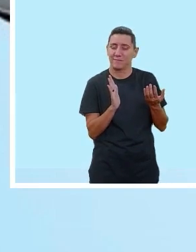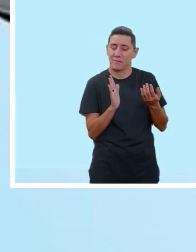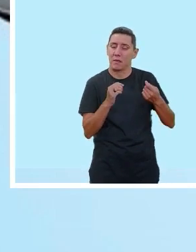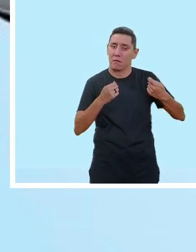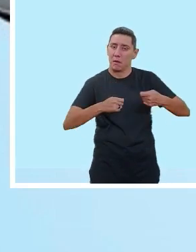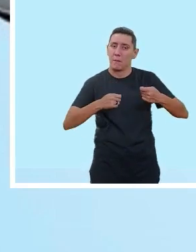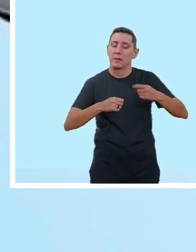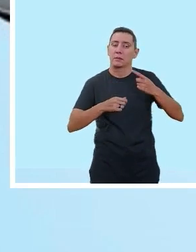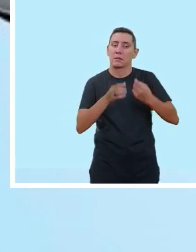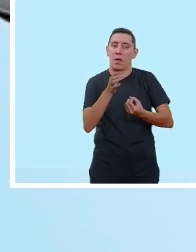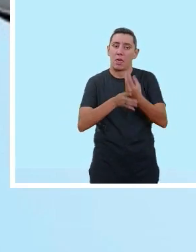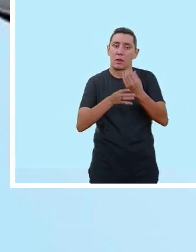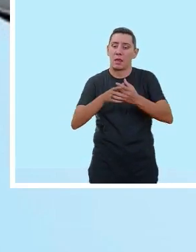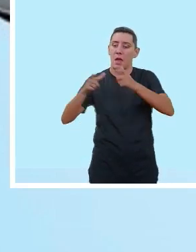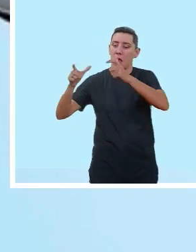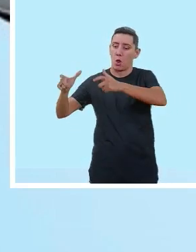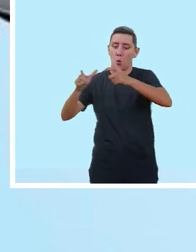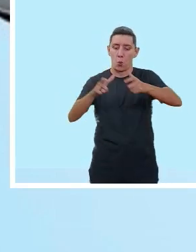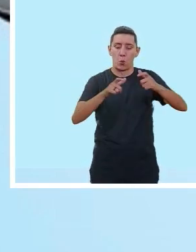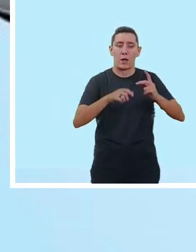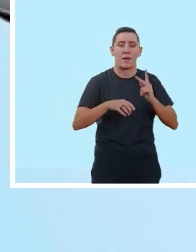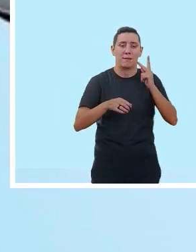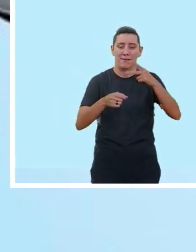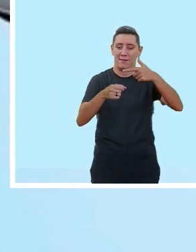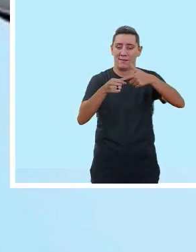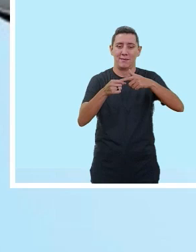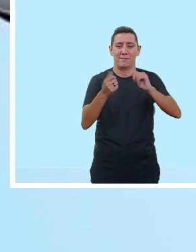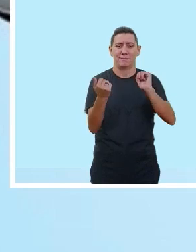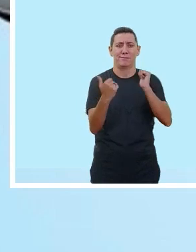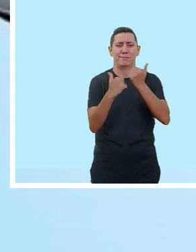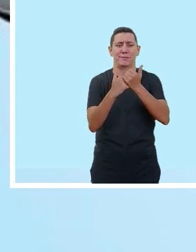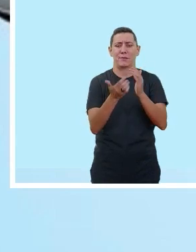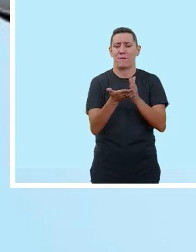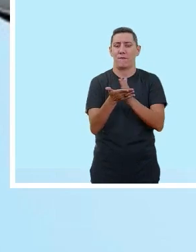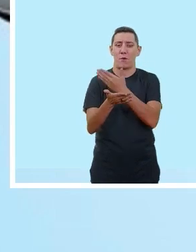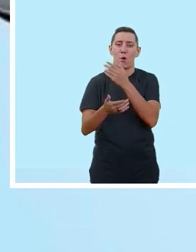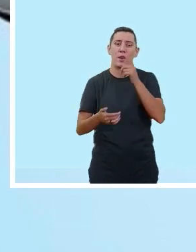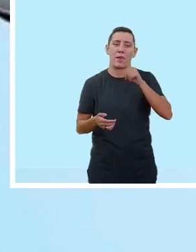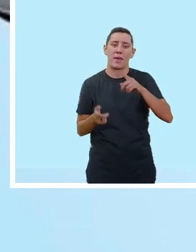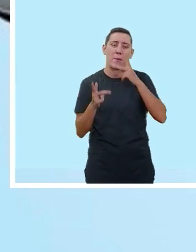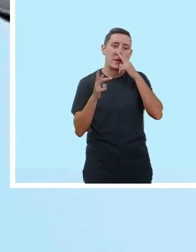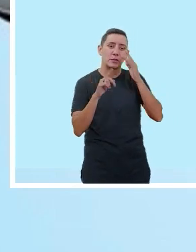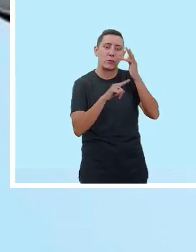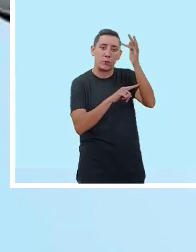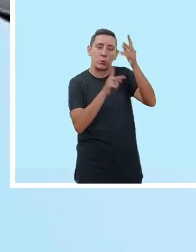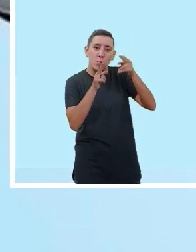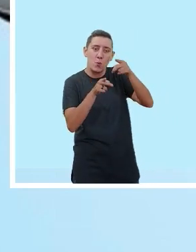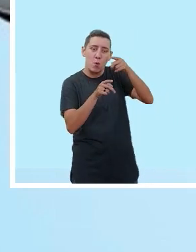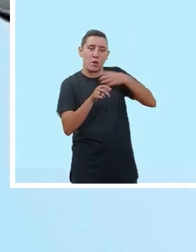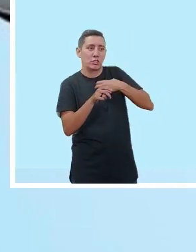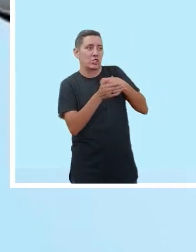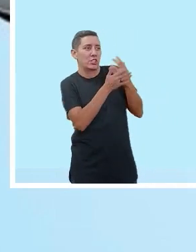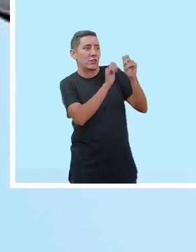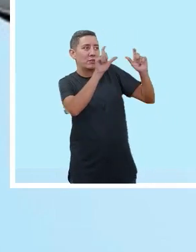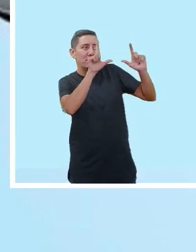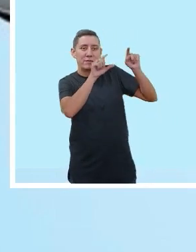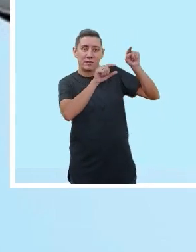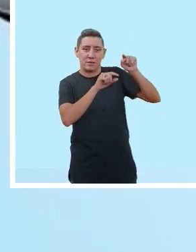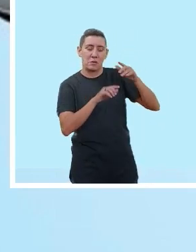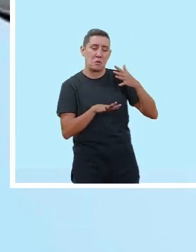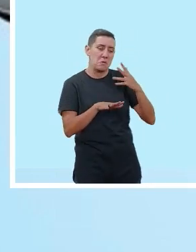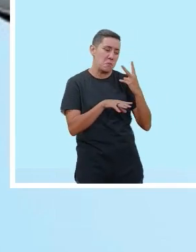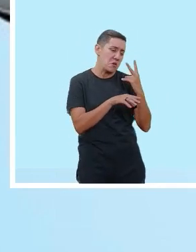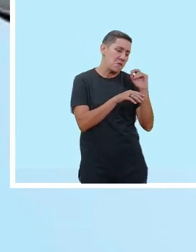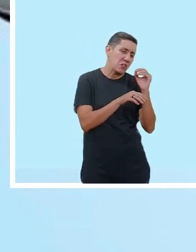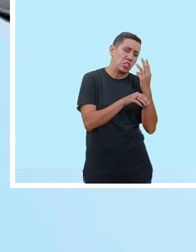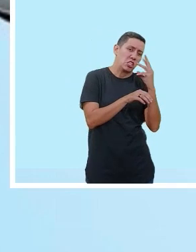de carros elétricos, né? Então, esse tipo de imagem, ela vai ser muito comum no futuro, né? Dentro de um prazo de 20 a 30